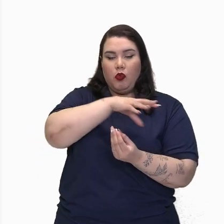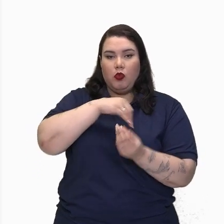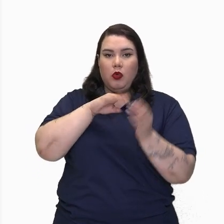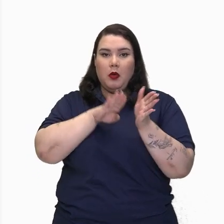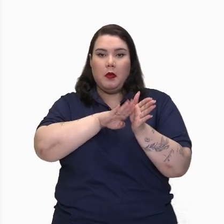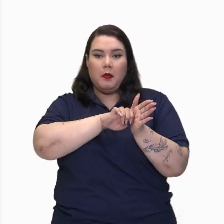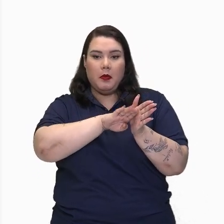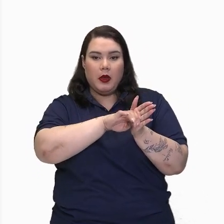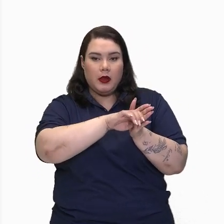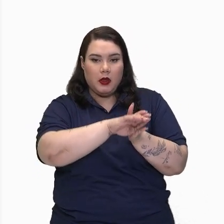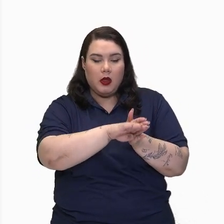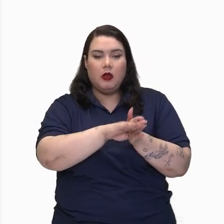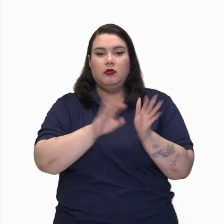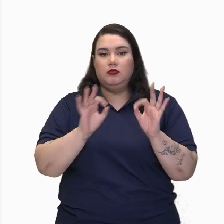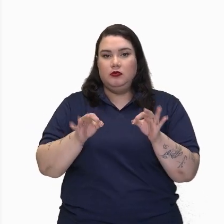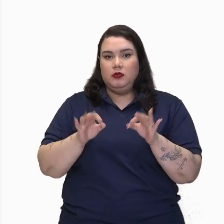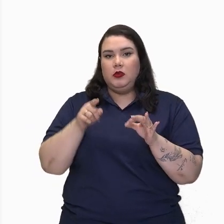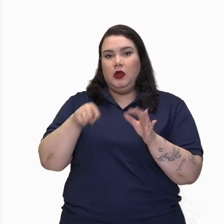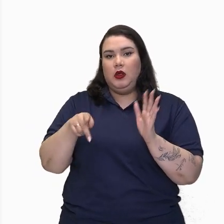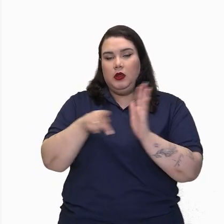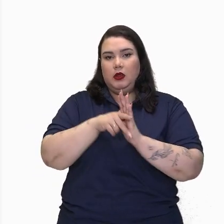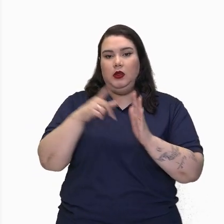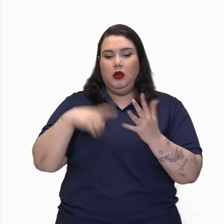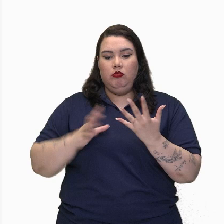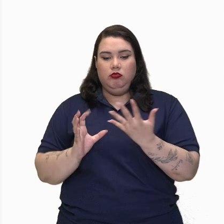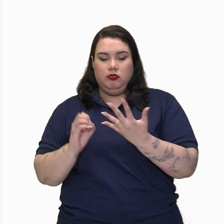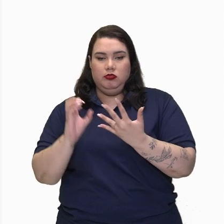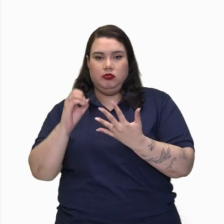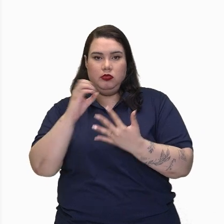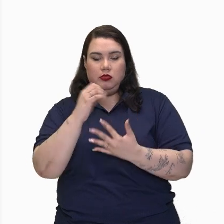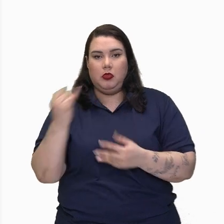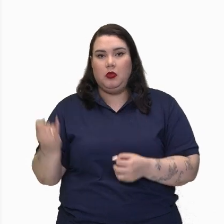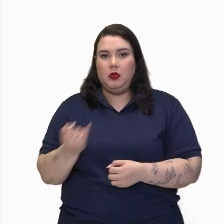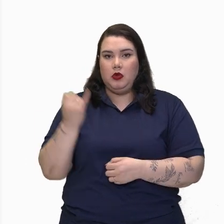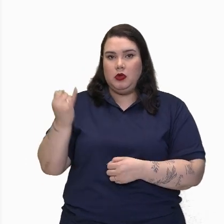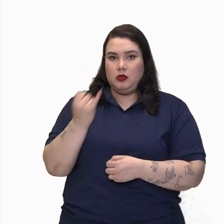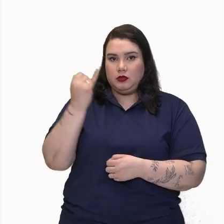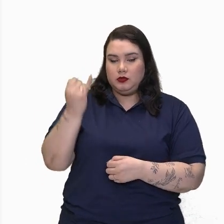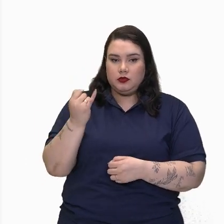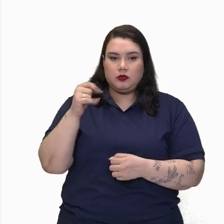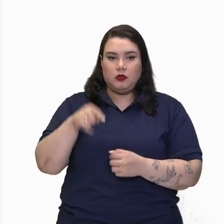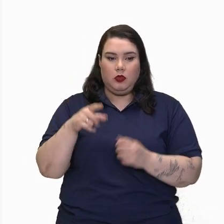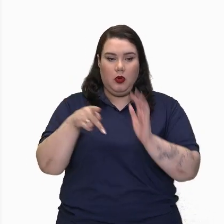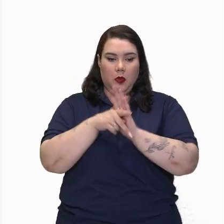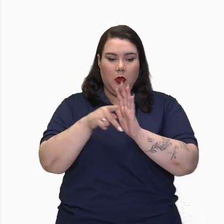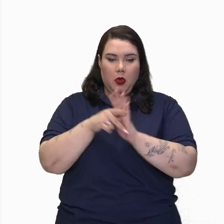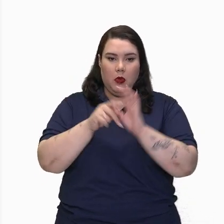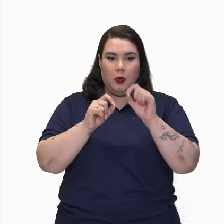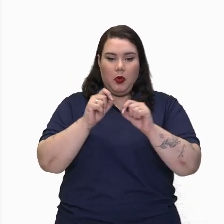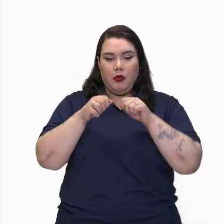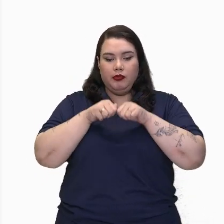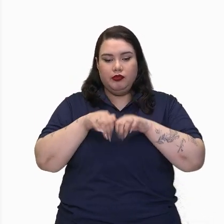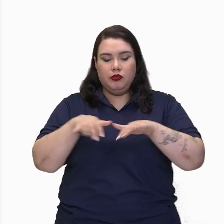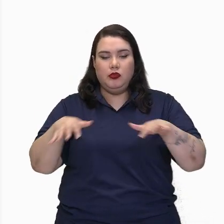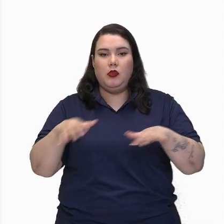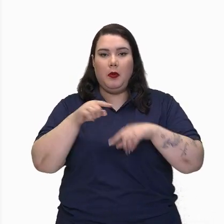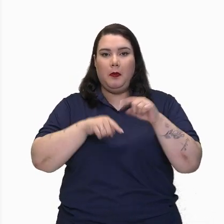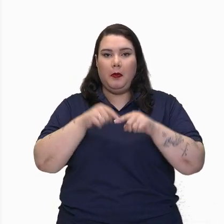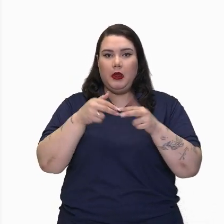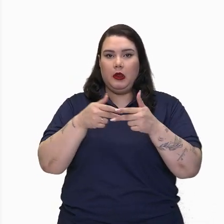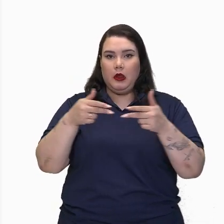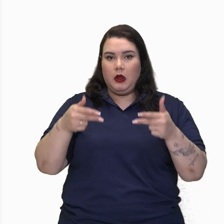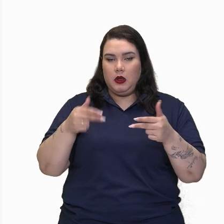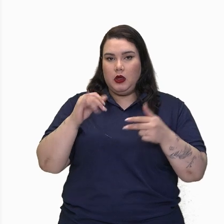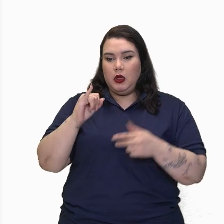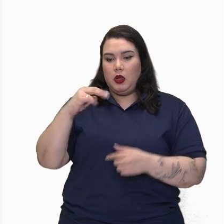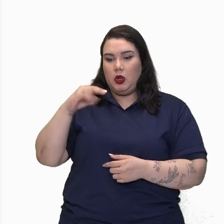cadeia alimentar e que são importantíssimos ali para devolver a matéria inorgânica para o ambiente. Então, cada